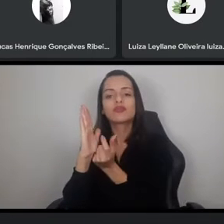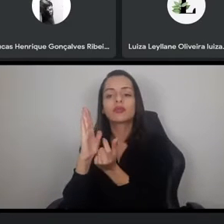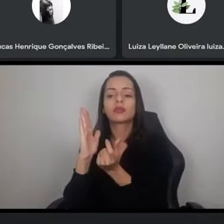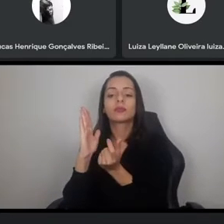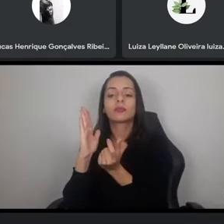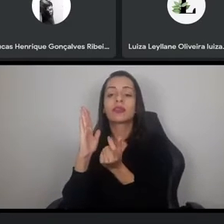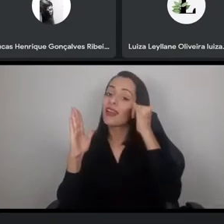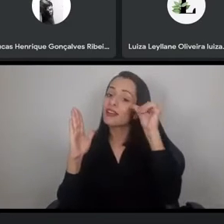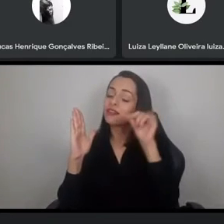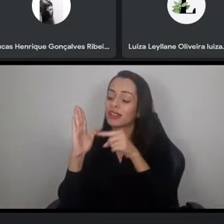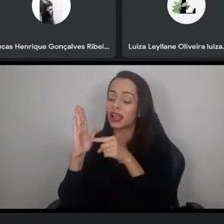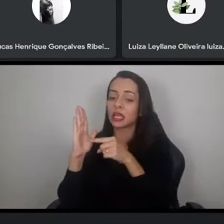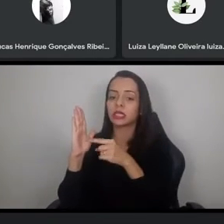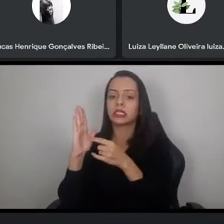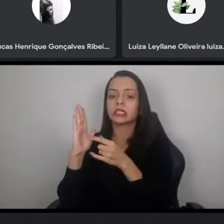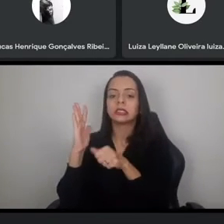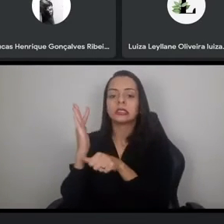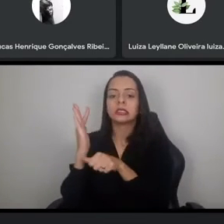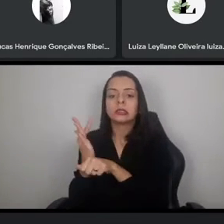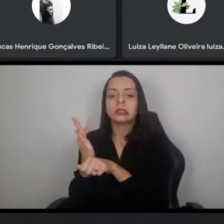a instalação.